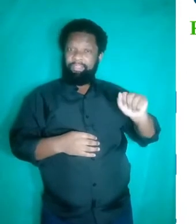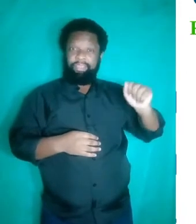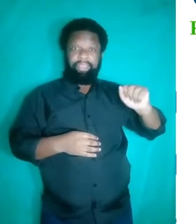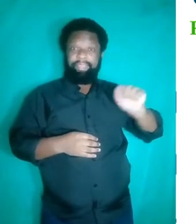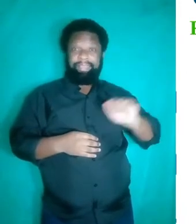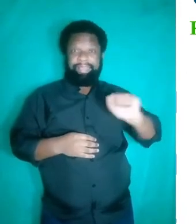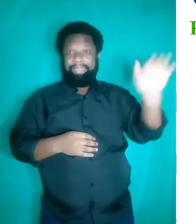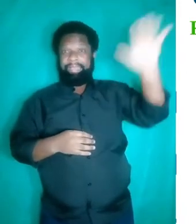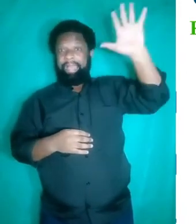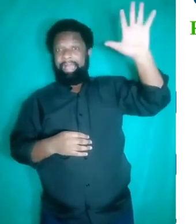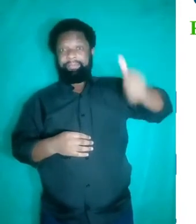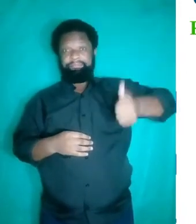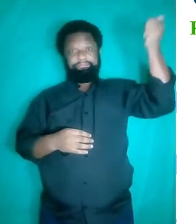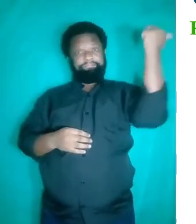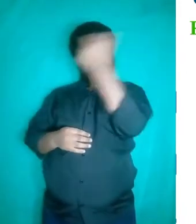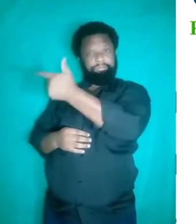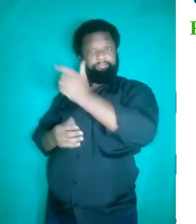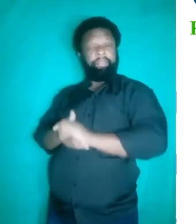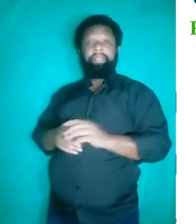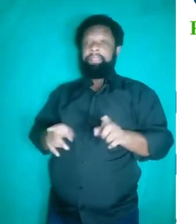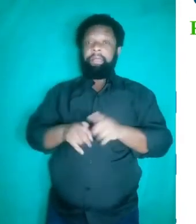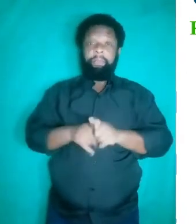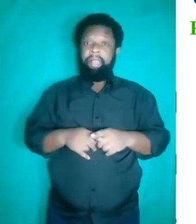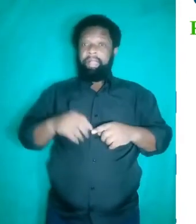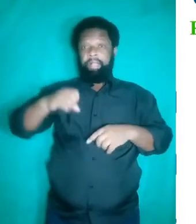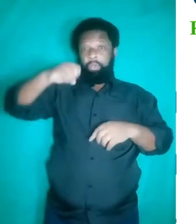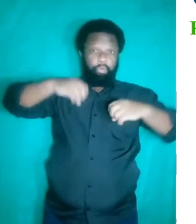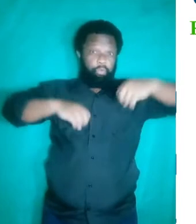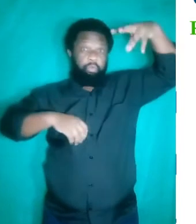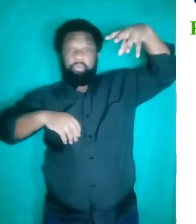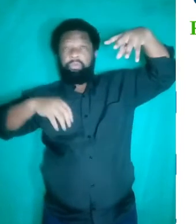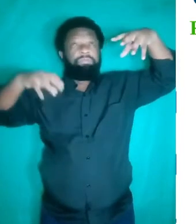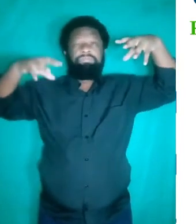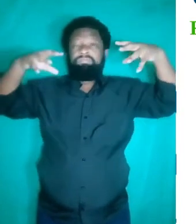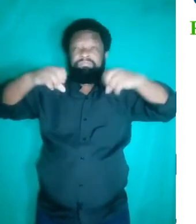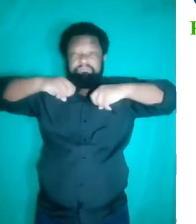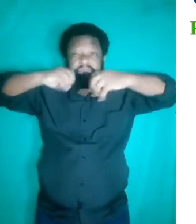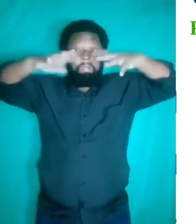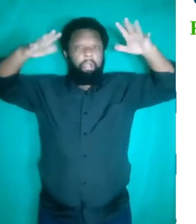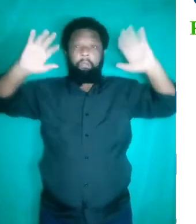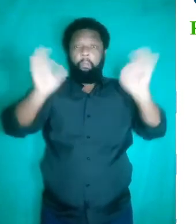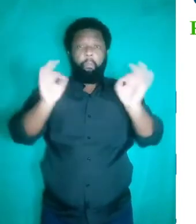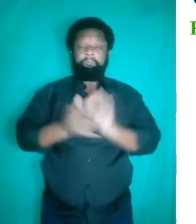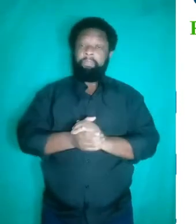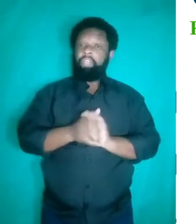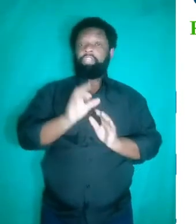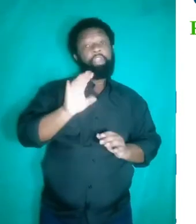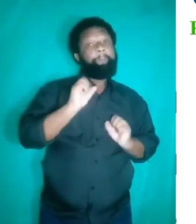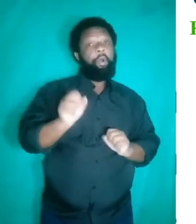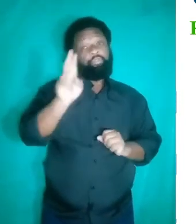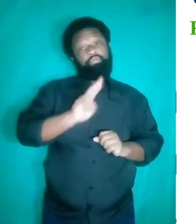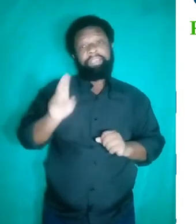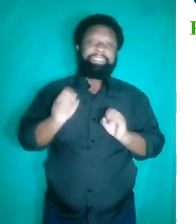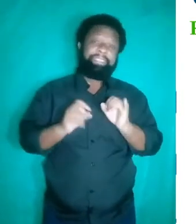mais comprido. Então, além delas serem caras por si só, elas são caras para a nossa luz. Ok? Então, elas só valem a pena